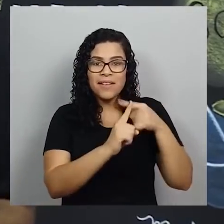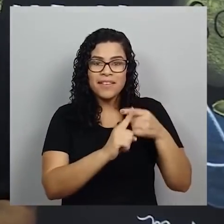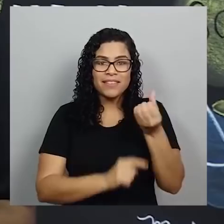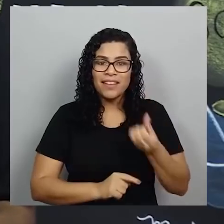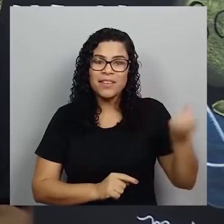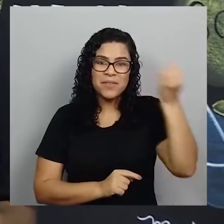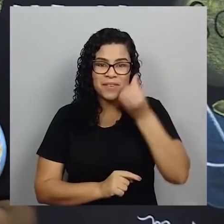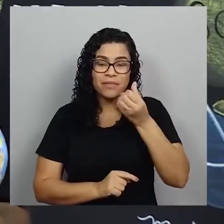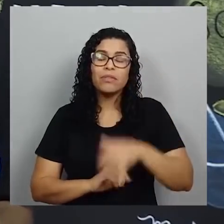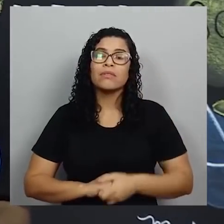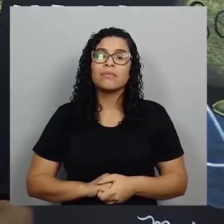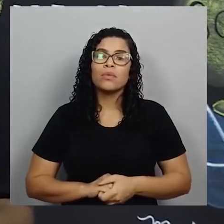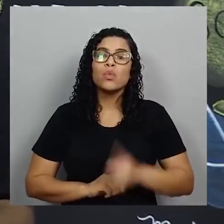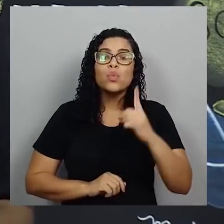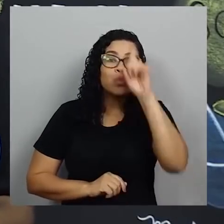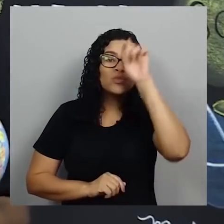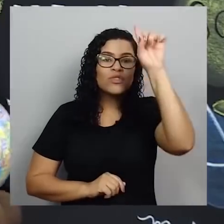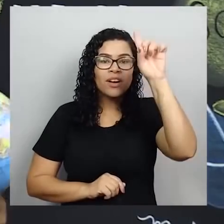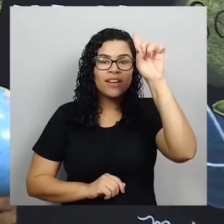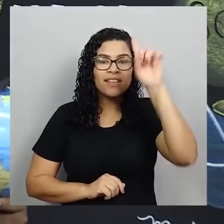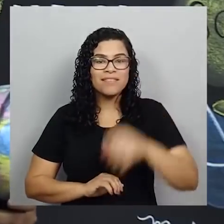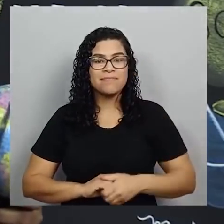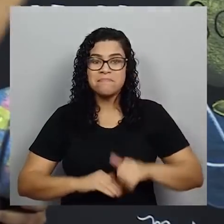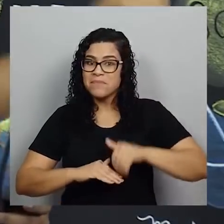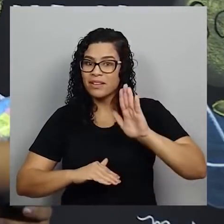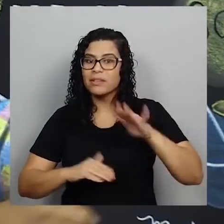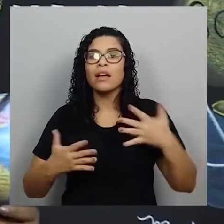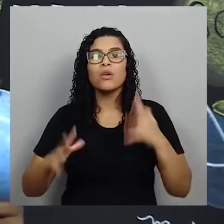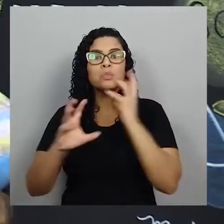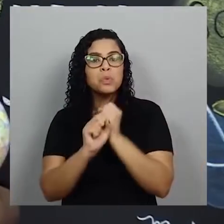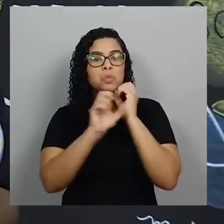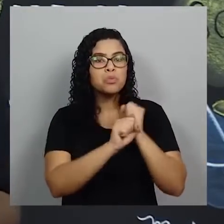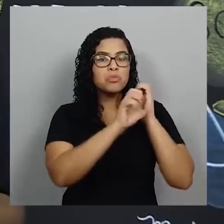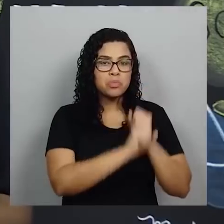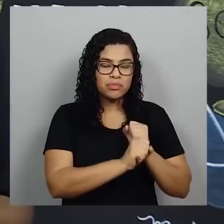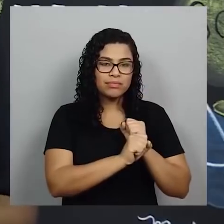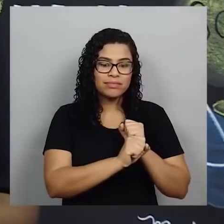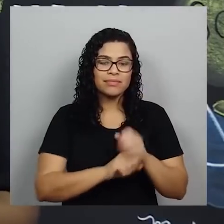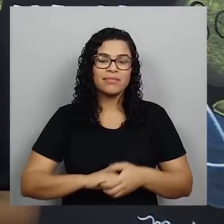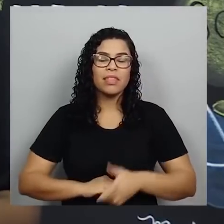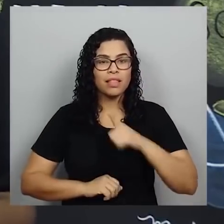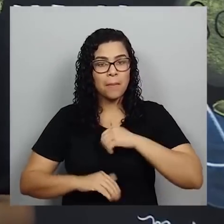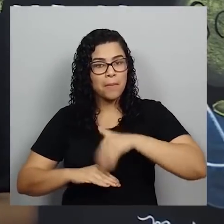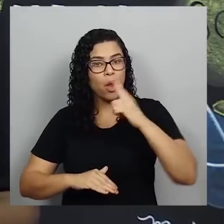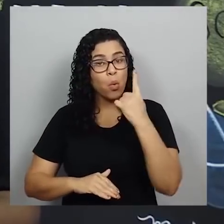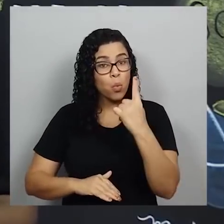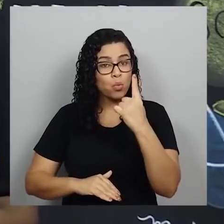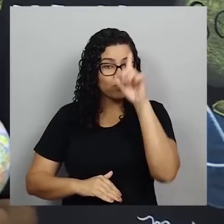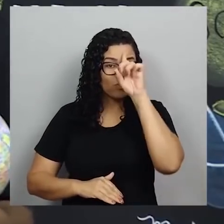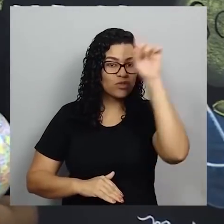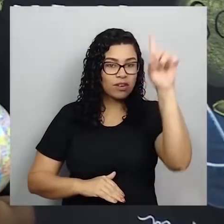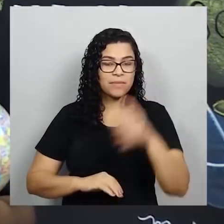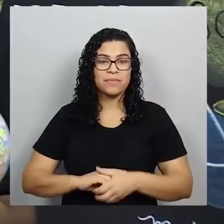então em 24, eu tenho um dia a mais. Então, levou ali um cumulativo, tenho então esse mais um dia, um